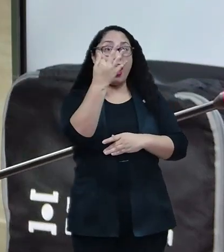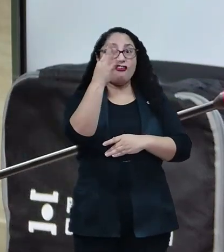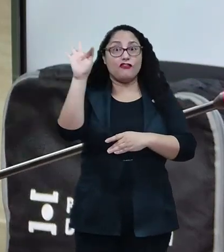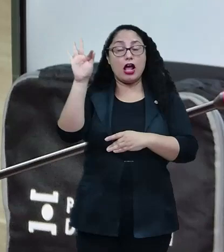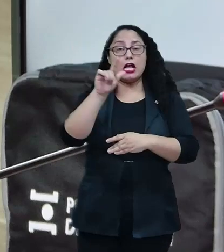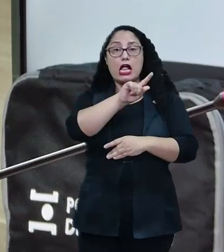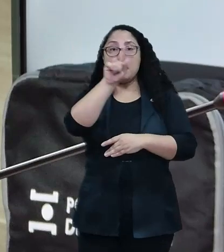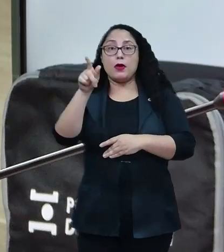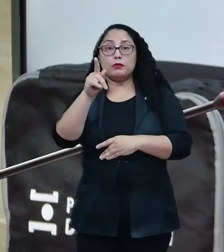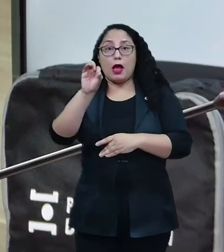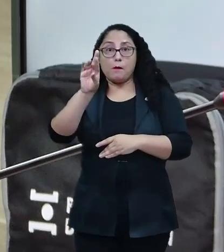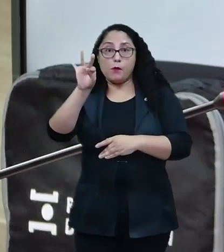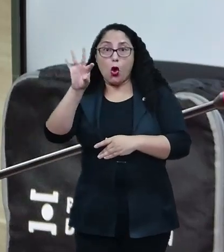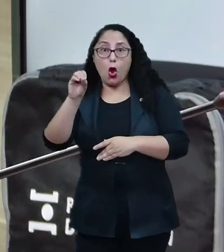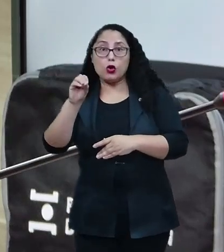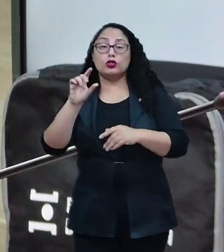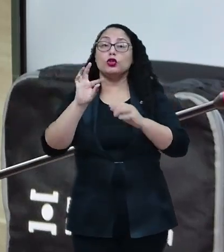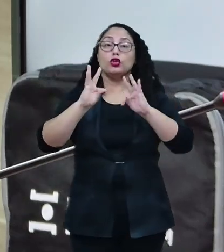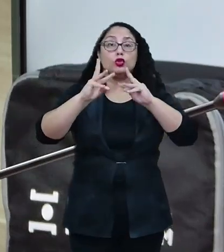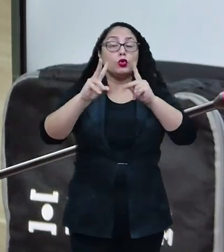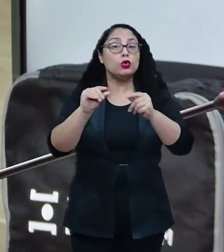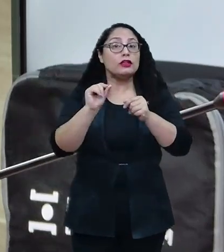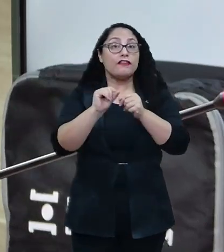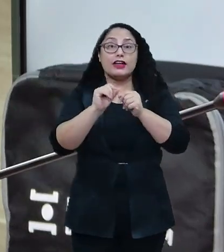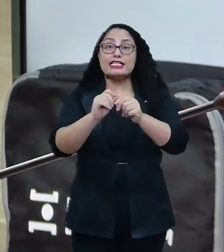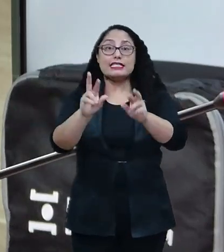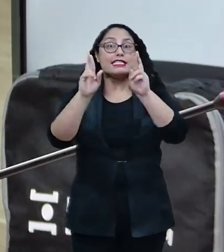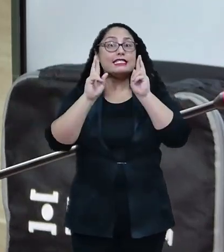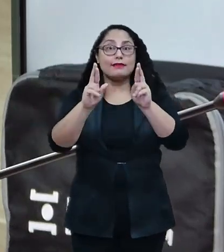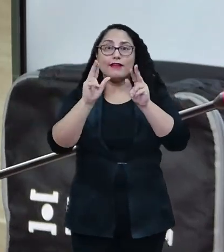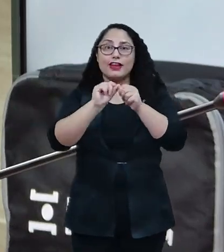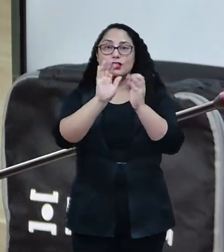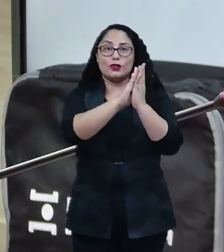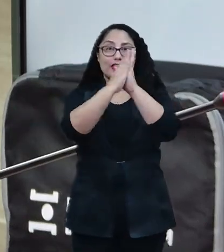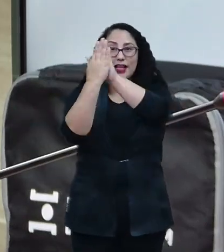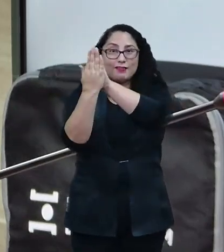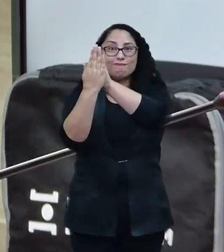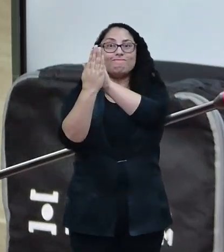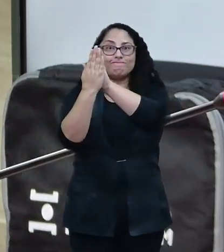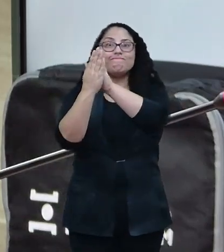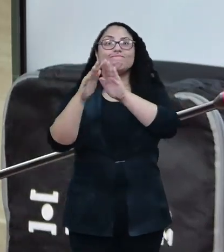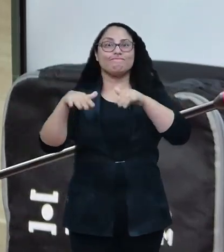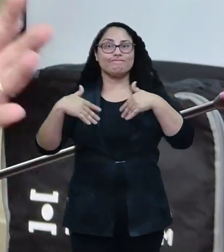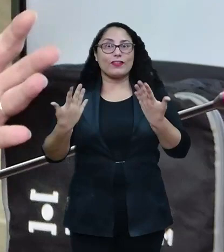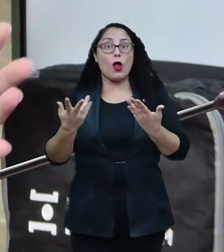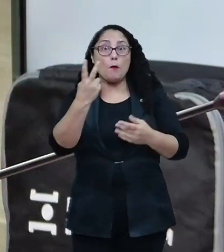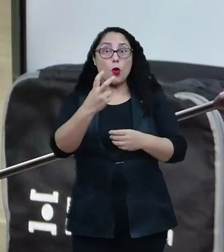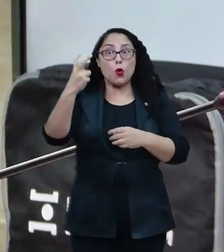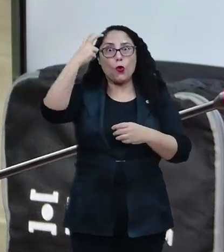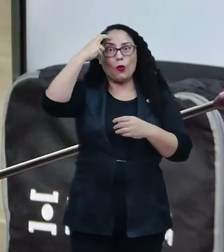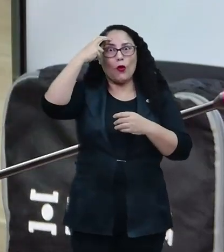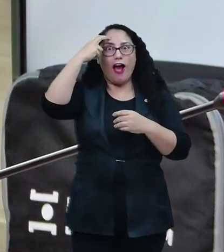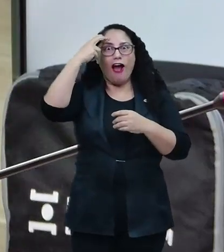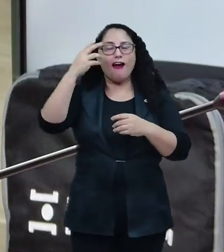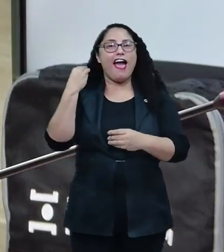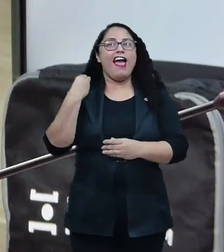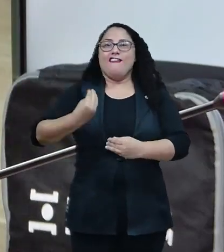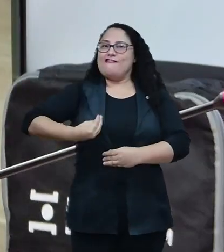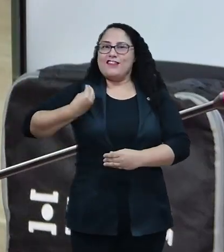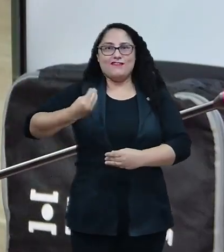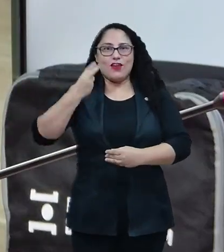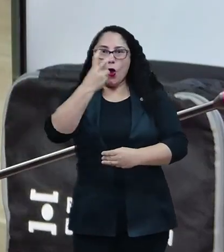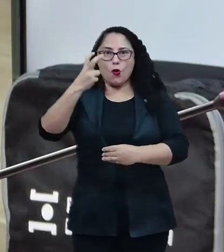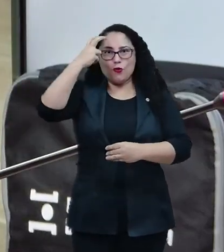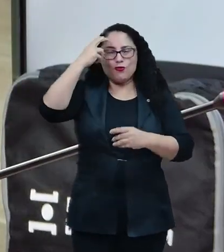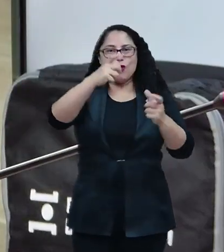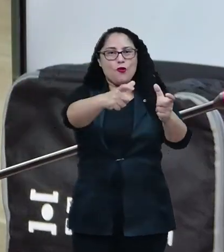depois para Porto, eu falei, gente, eles estão fazendo o que se espera que se faça num intercâmbio cultural, né? Viver a cultura